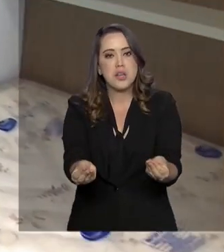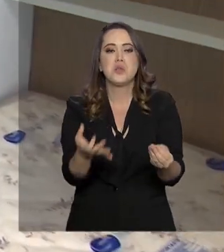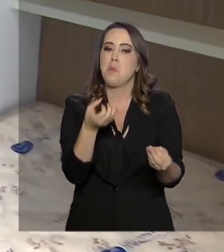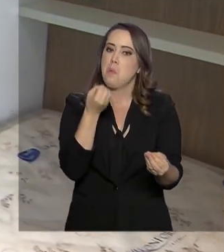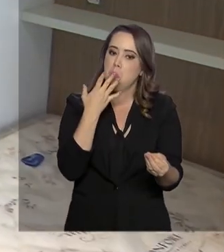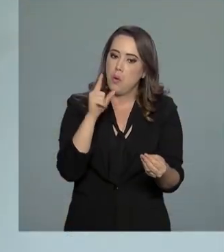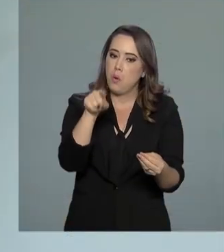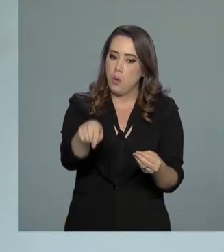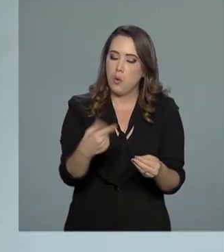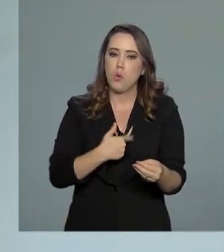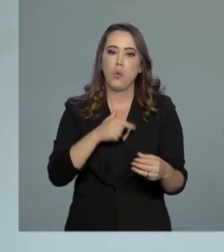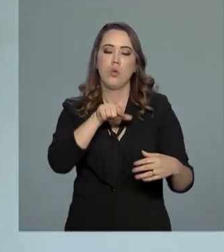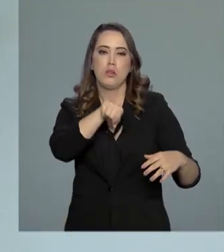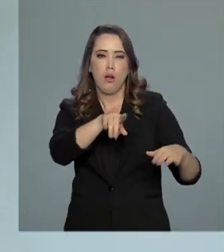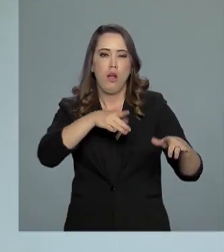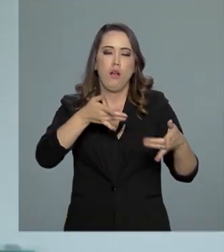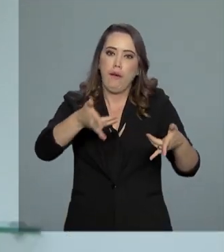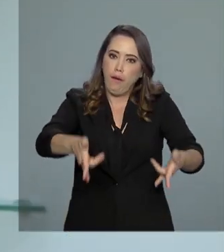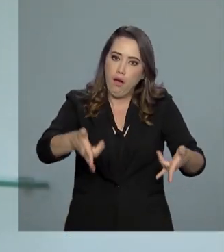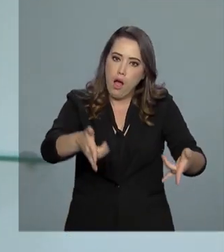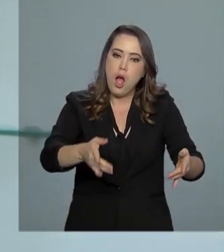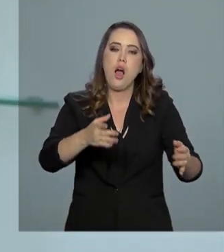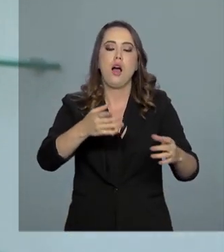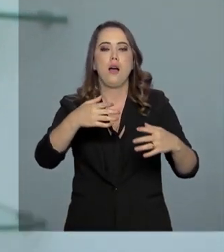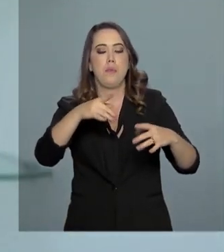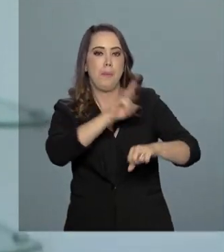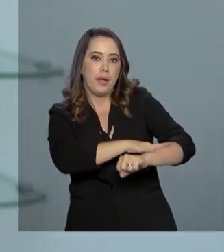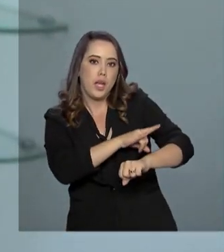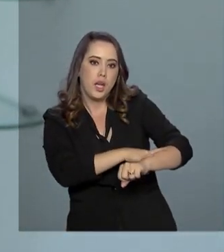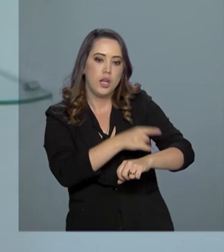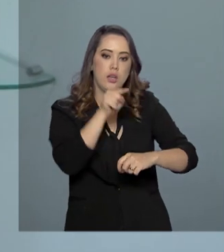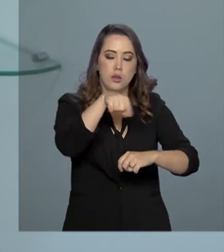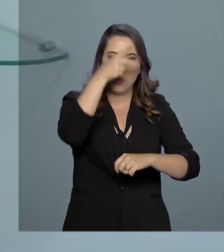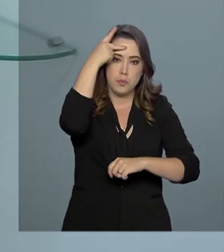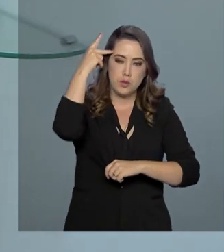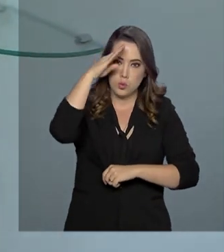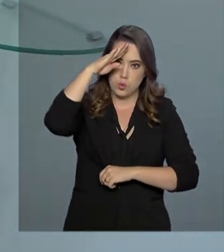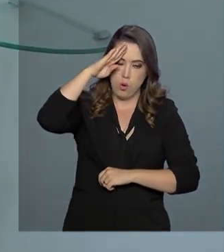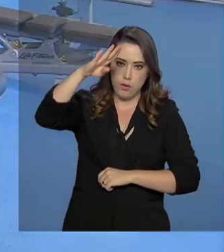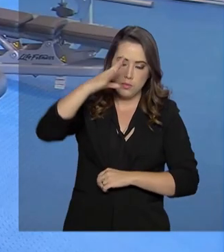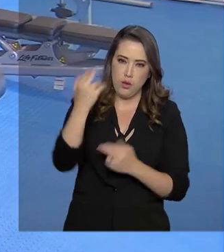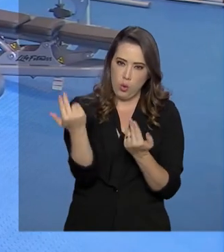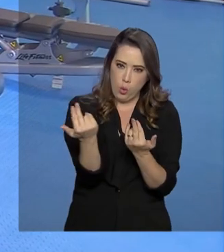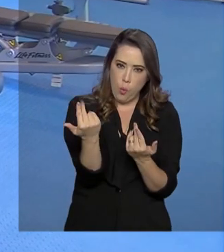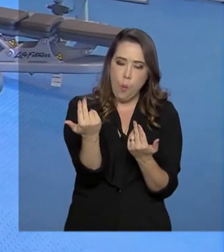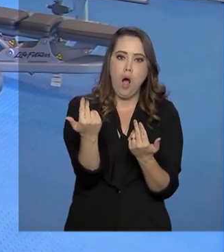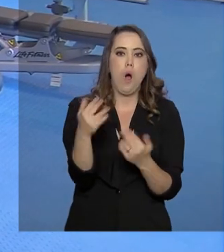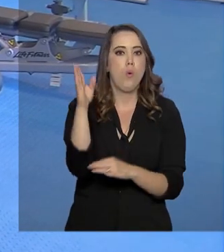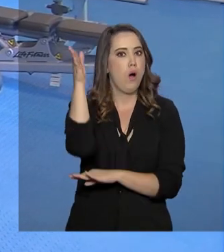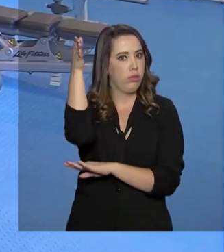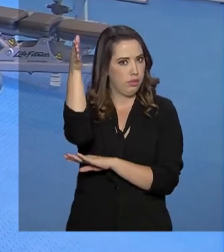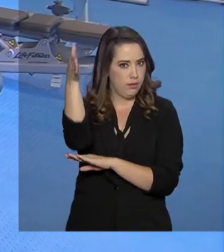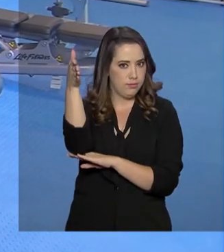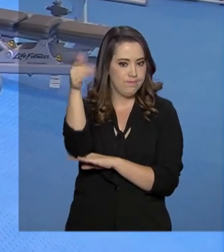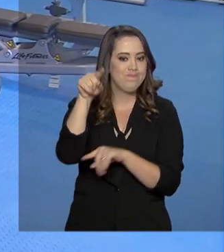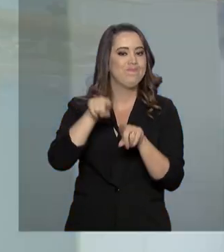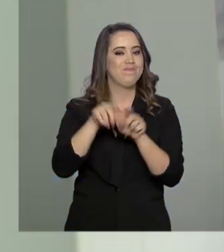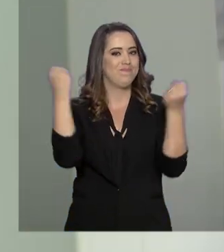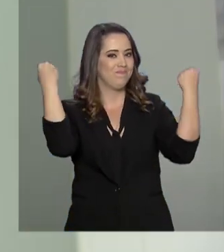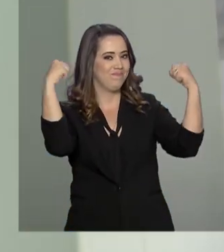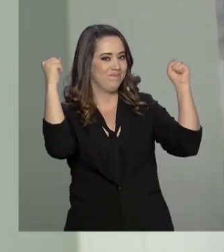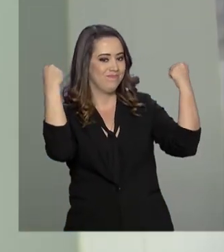camas e banheiros, que vão abrigar pesquisadores e militares, possuem estrutura de hotel. Também tem uma academia